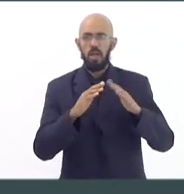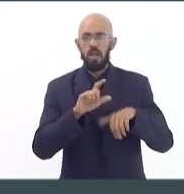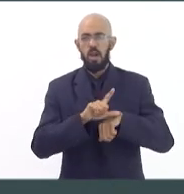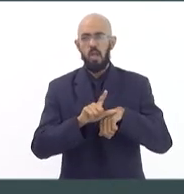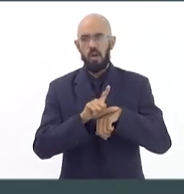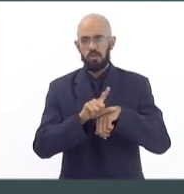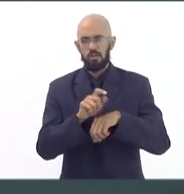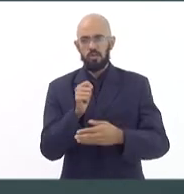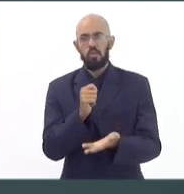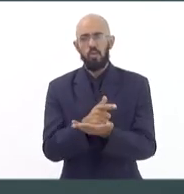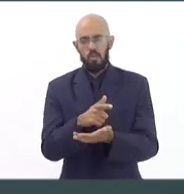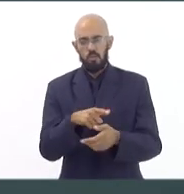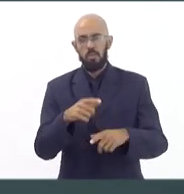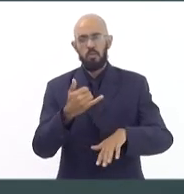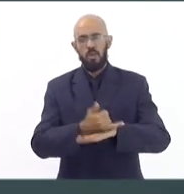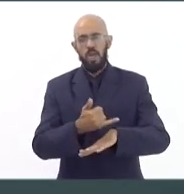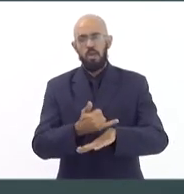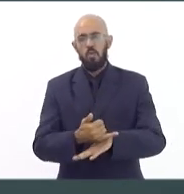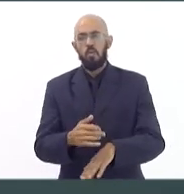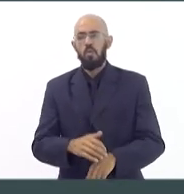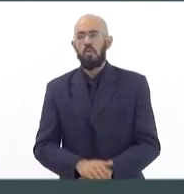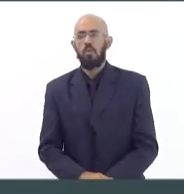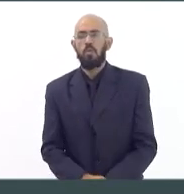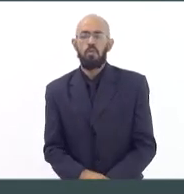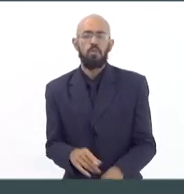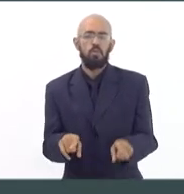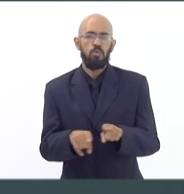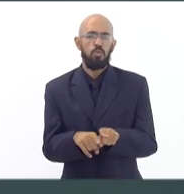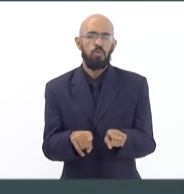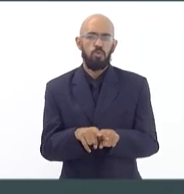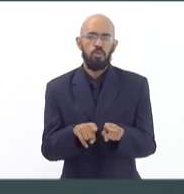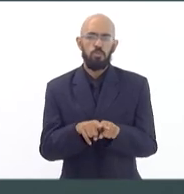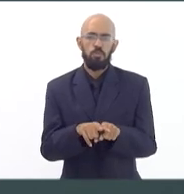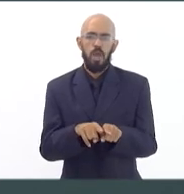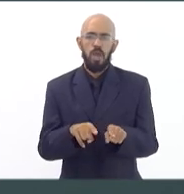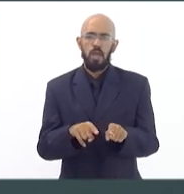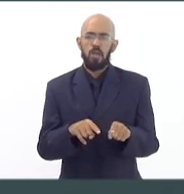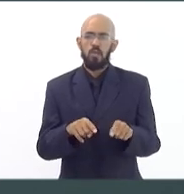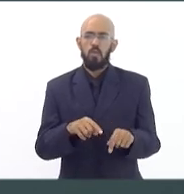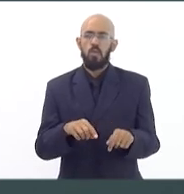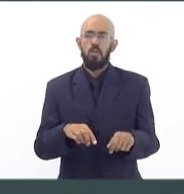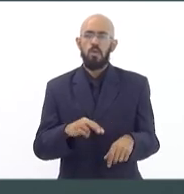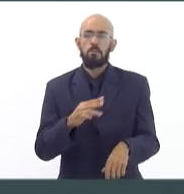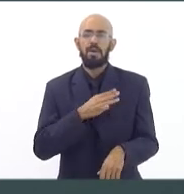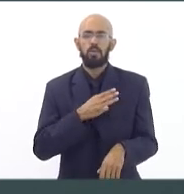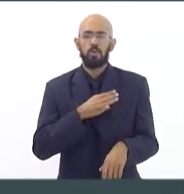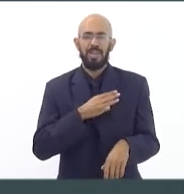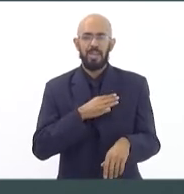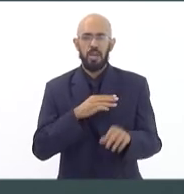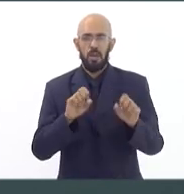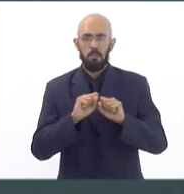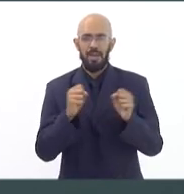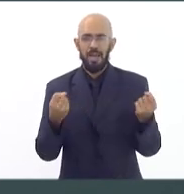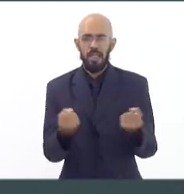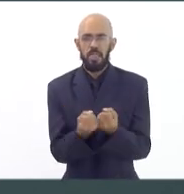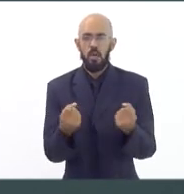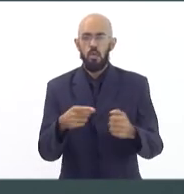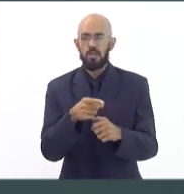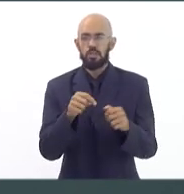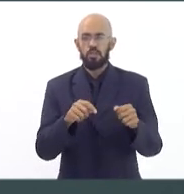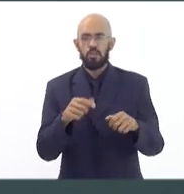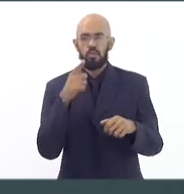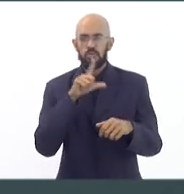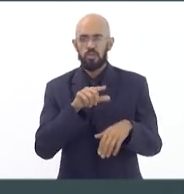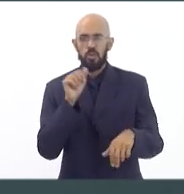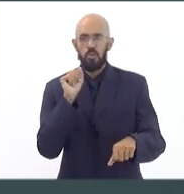e essa foi uma operação no Mercadão de Madureira onde é que a gente conseguiu aprender mais de uma